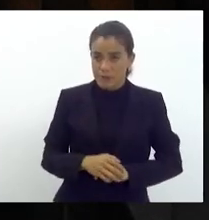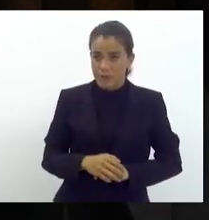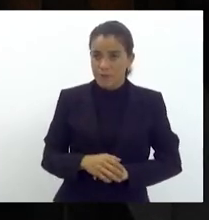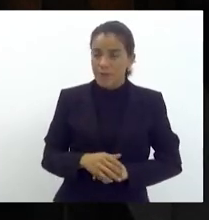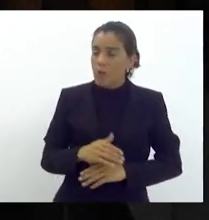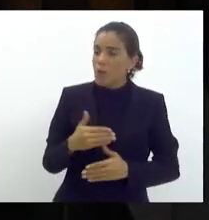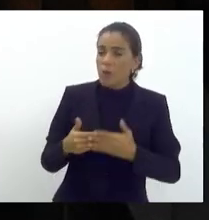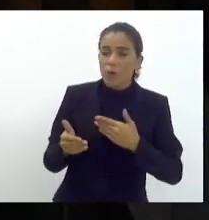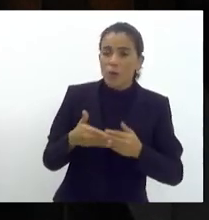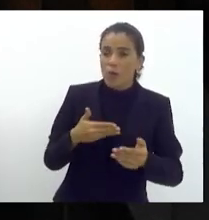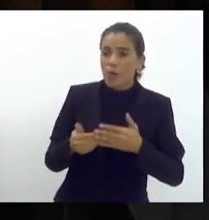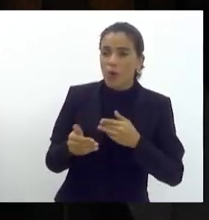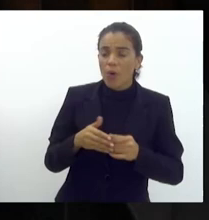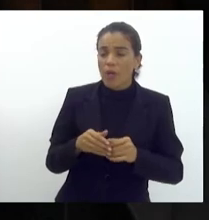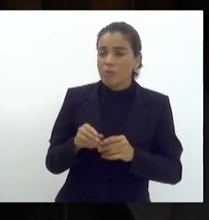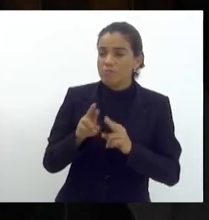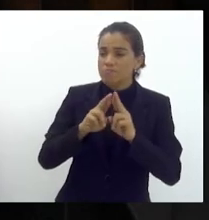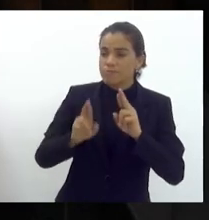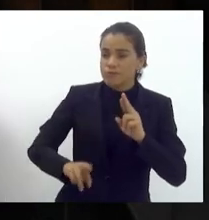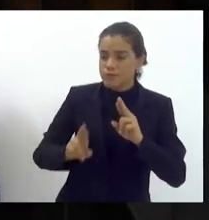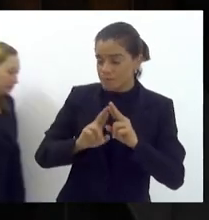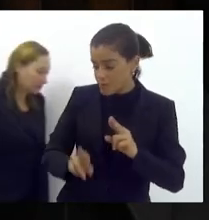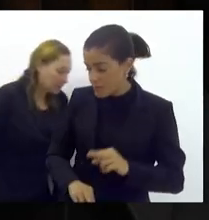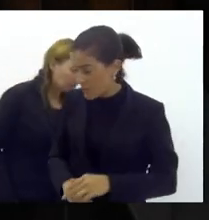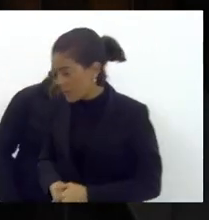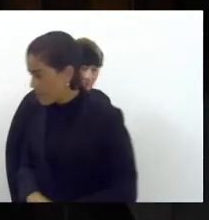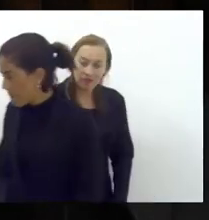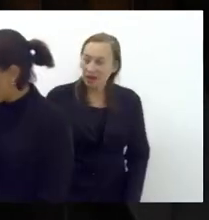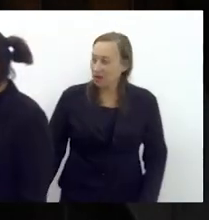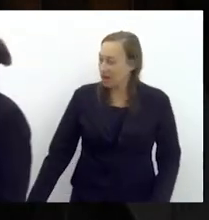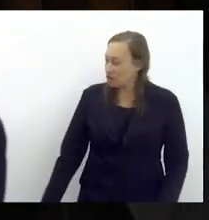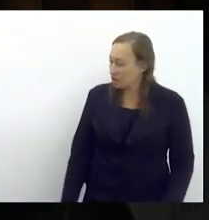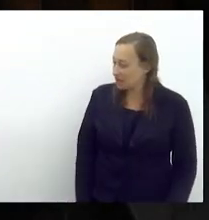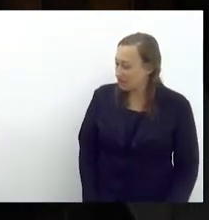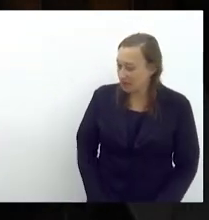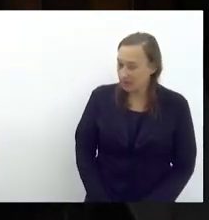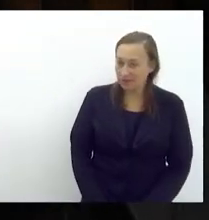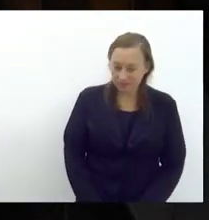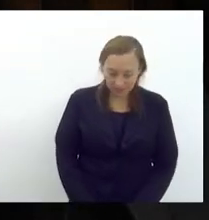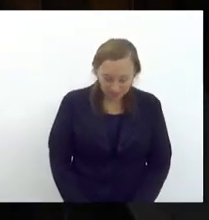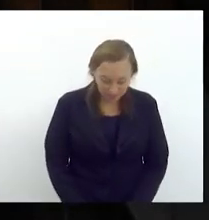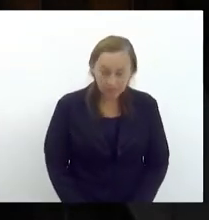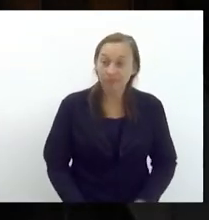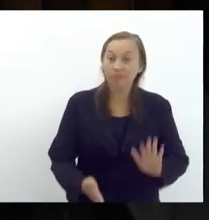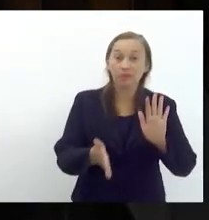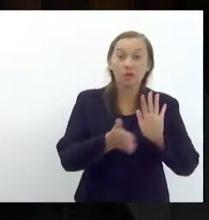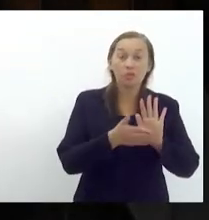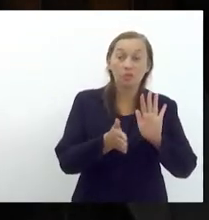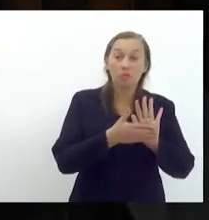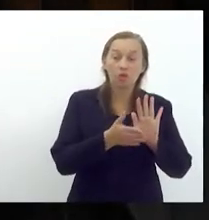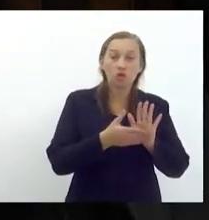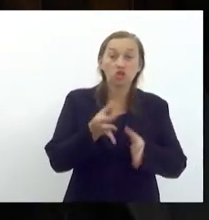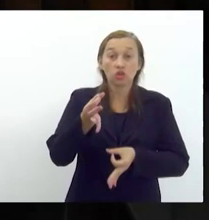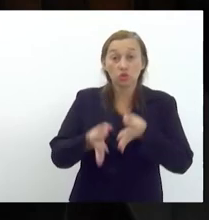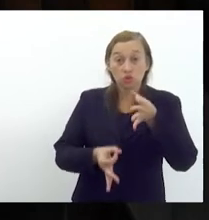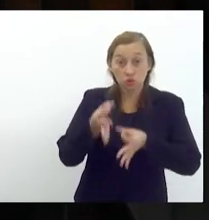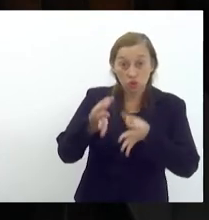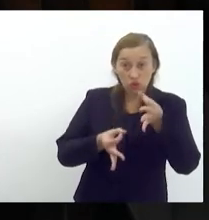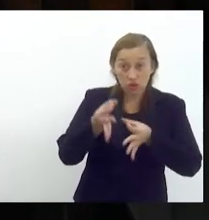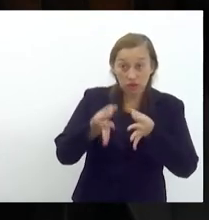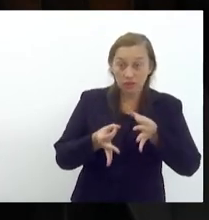qualquer vazamento radioativo Então me parece essa proposta bastante Justa